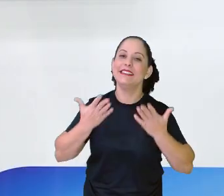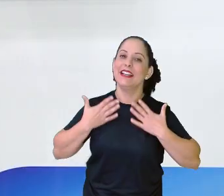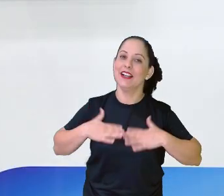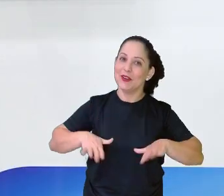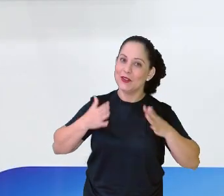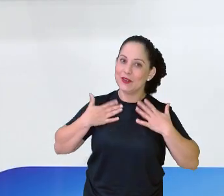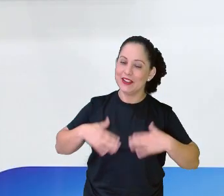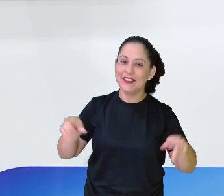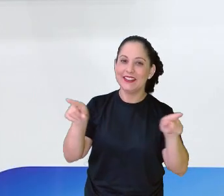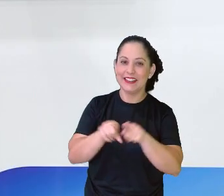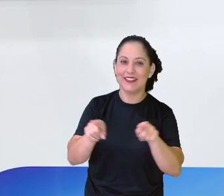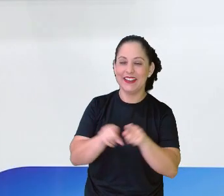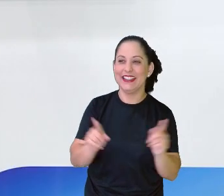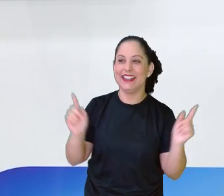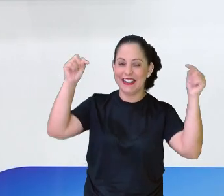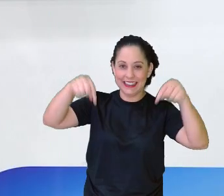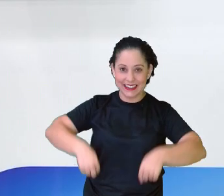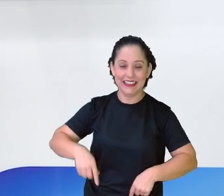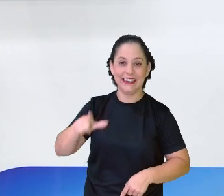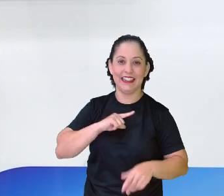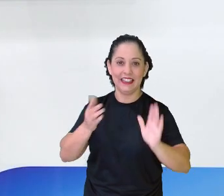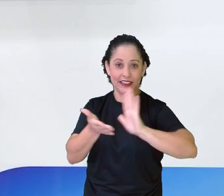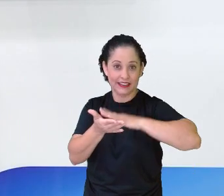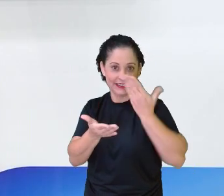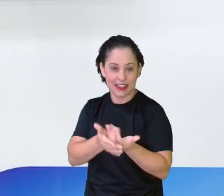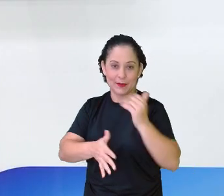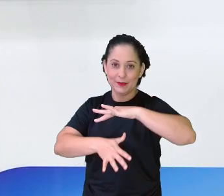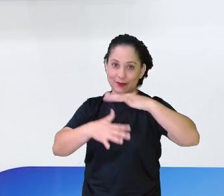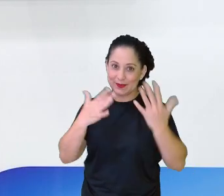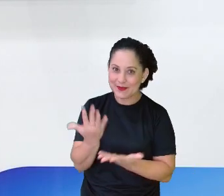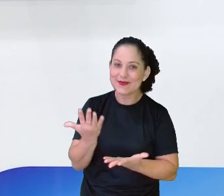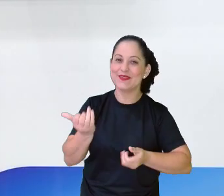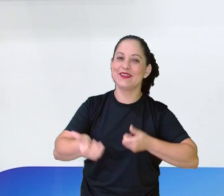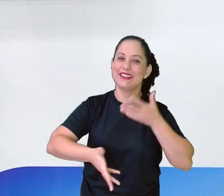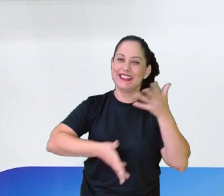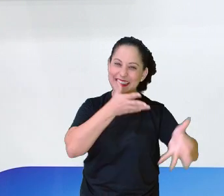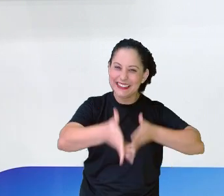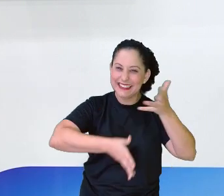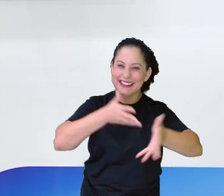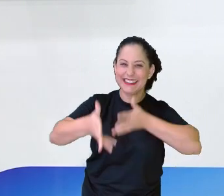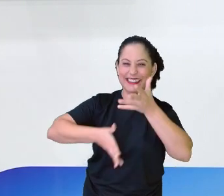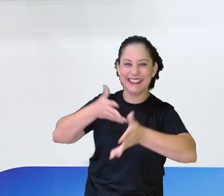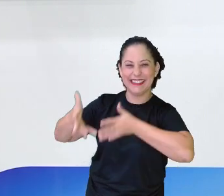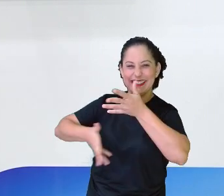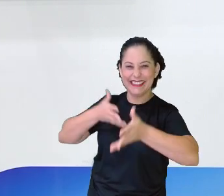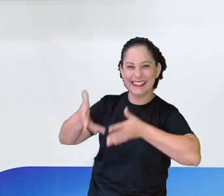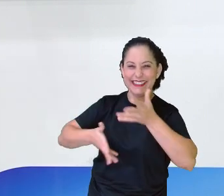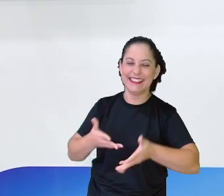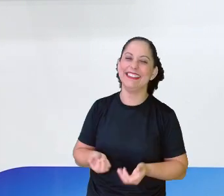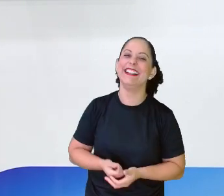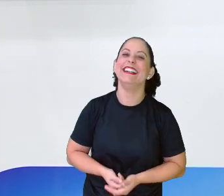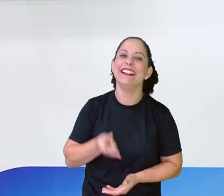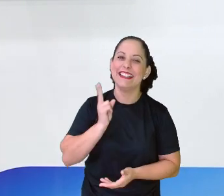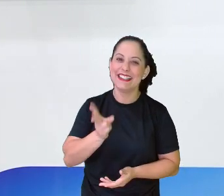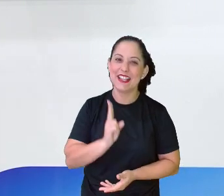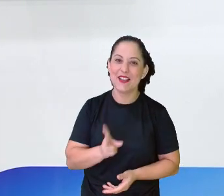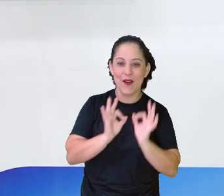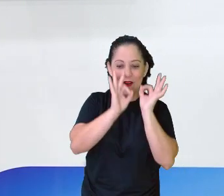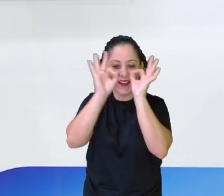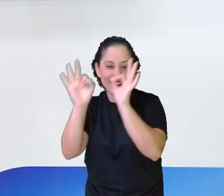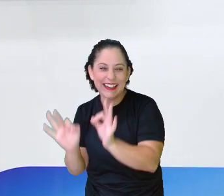E também aqui com a gente está a nossa querida intérprete, que ela está ali, ó, já, e eu só fico aqui, ó, de rabo de olho, olhando ela